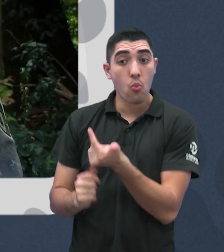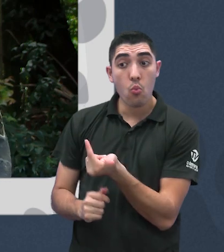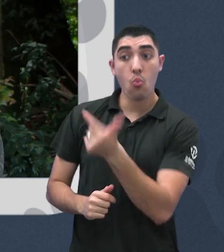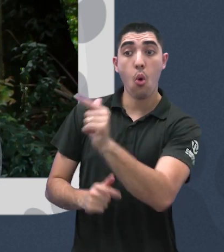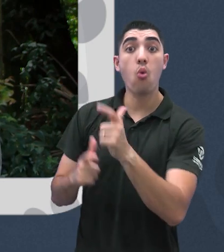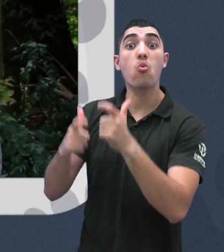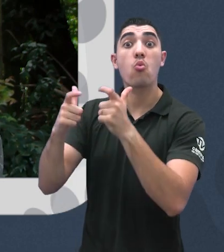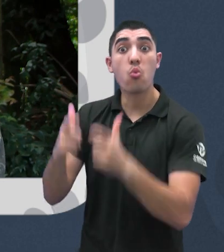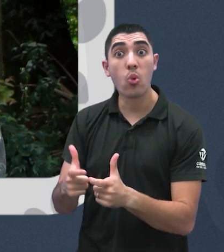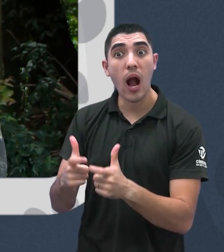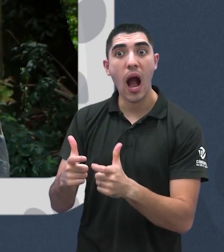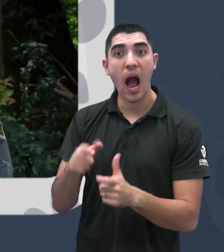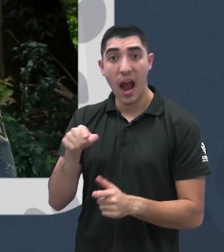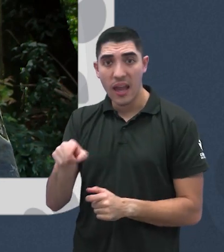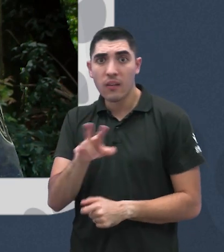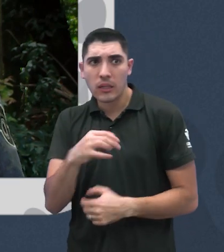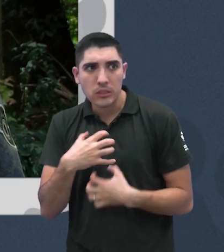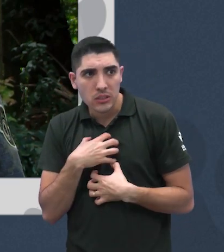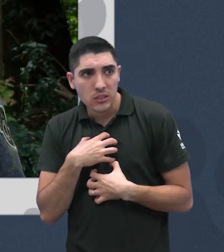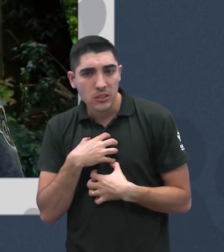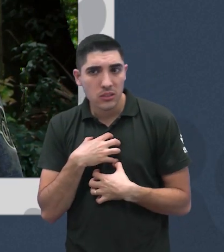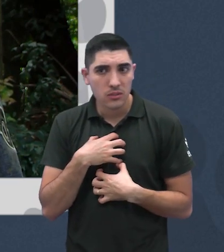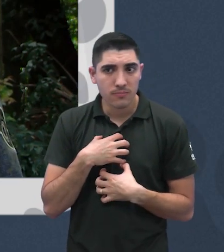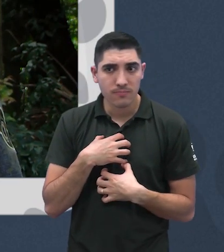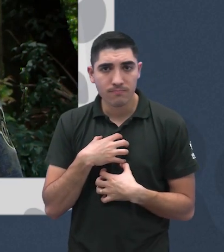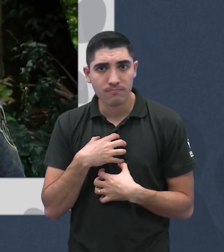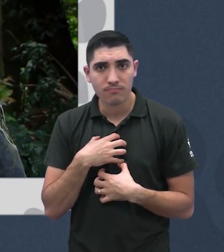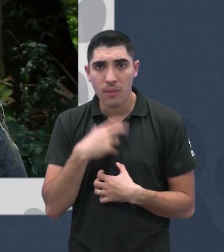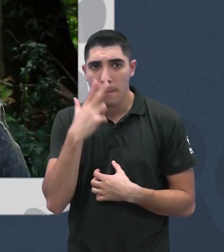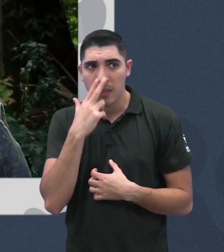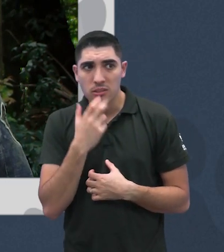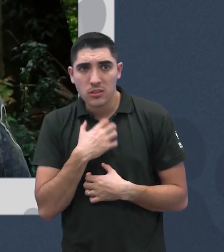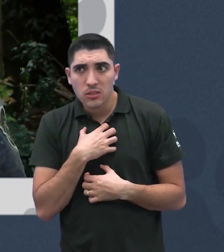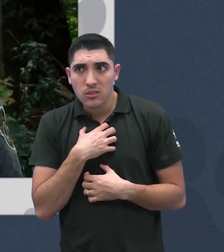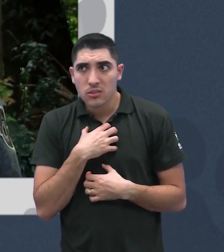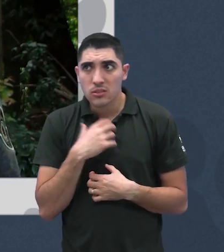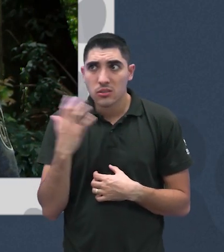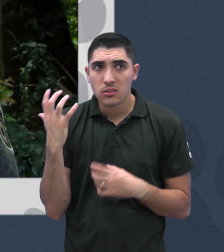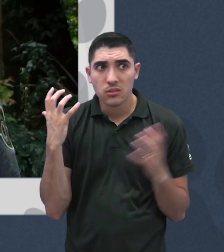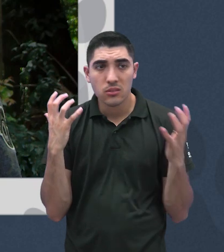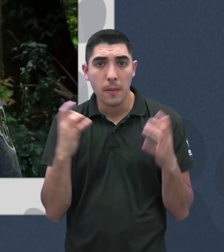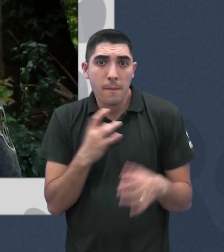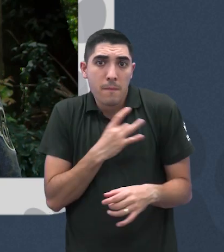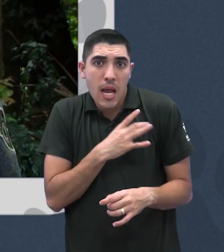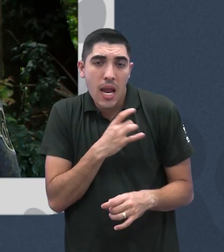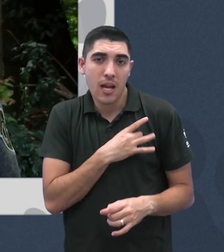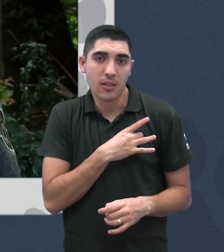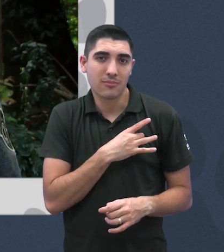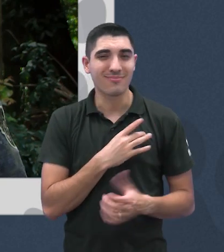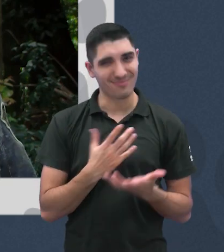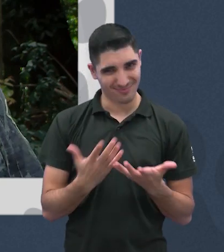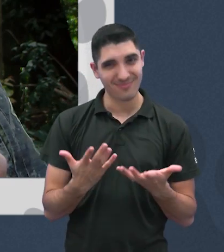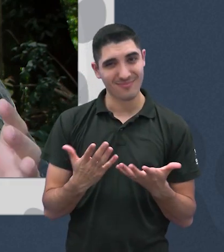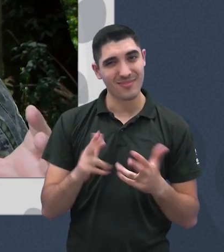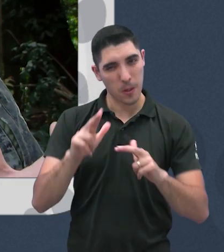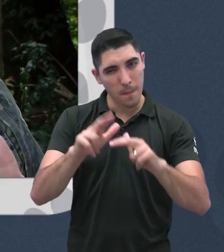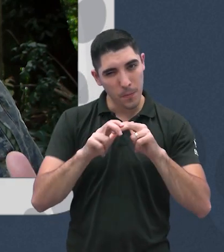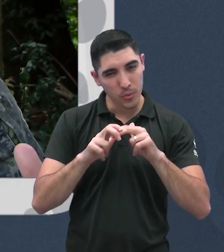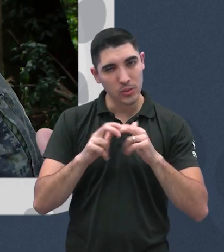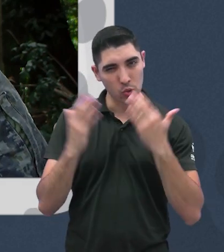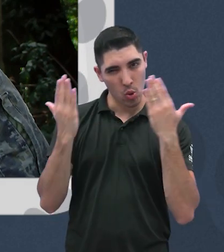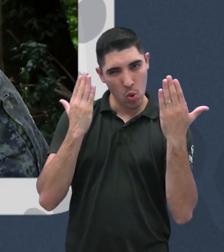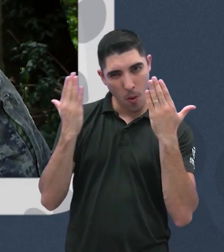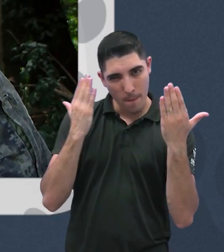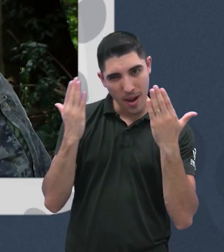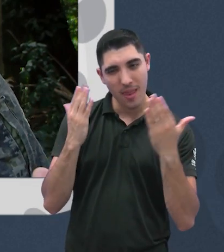dele, restrito, ele também vai se sentir de forma deprimida, né? Então, isso